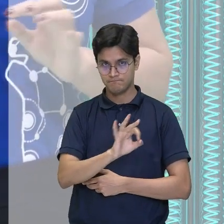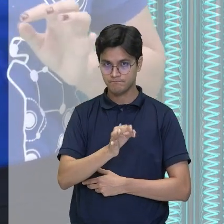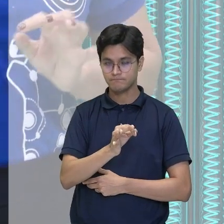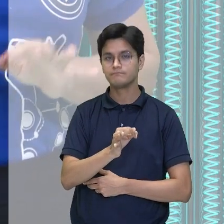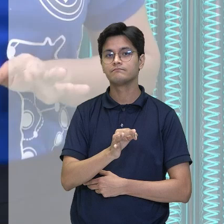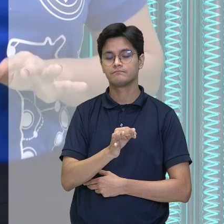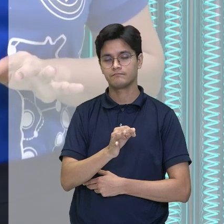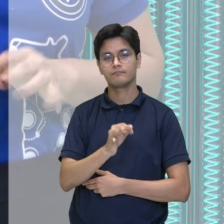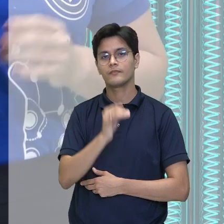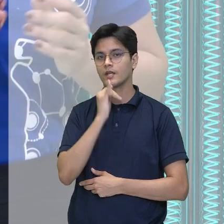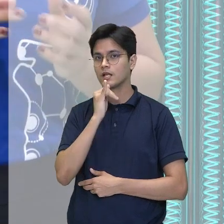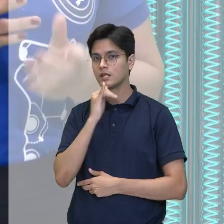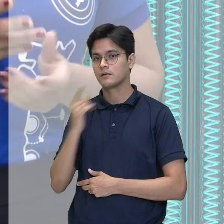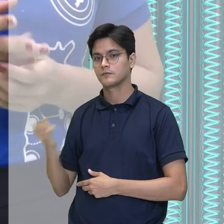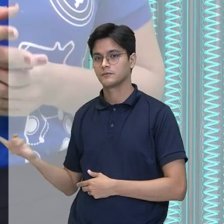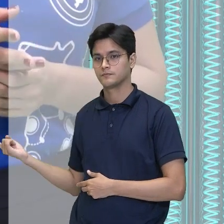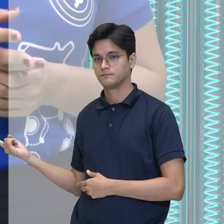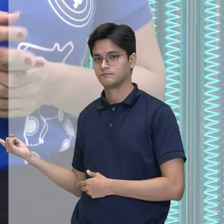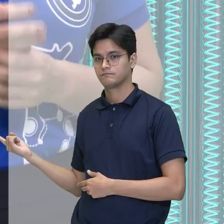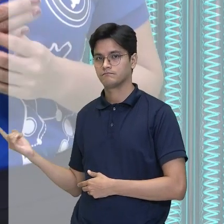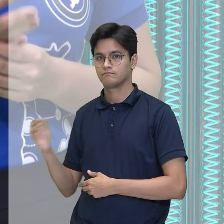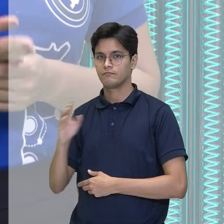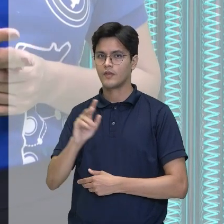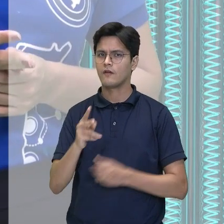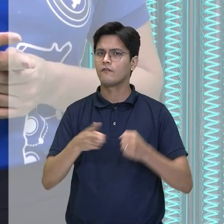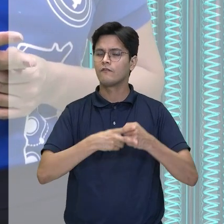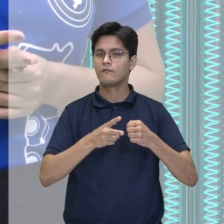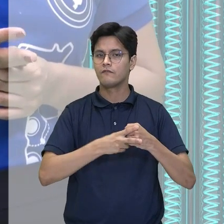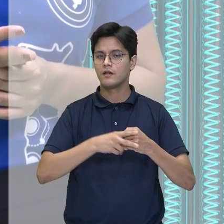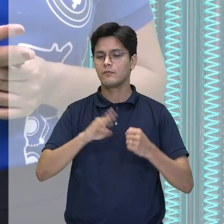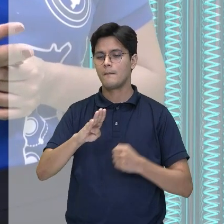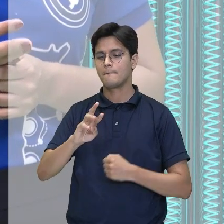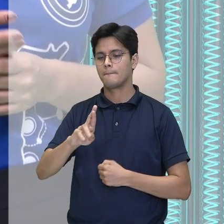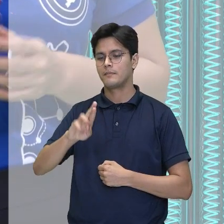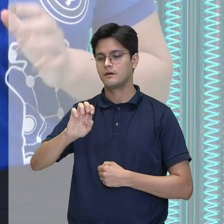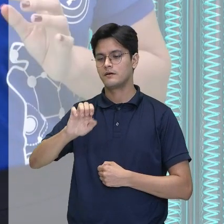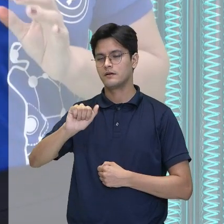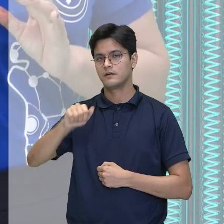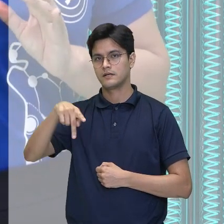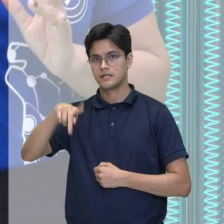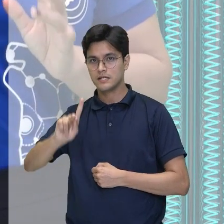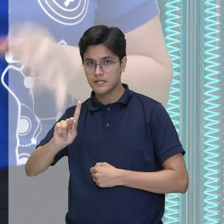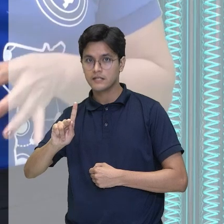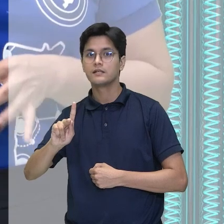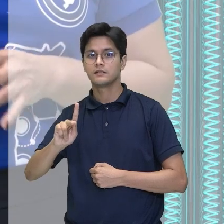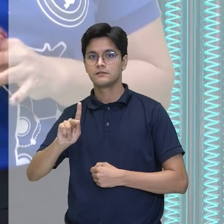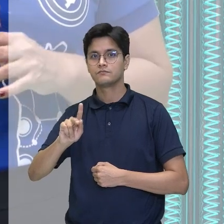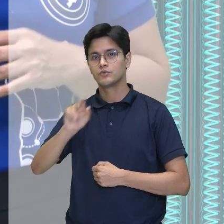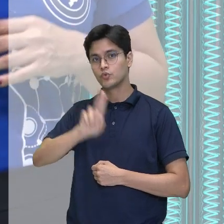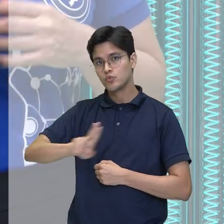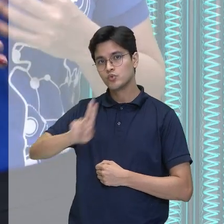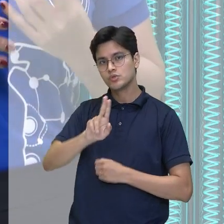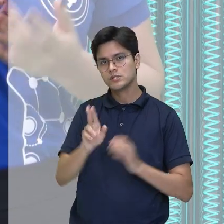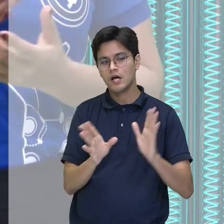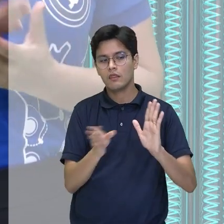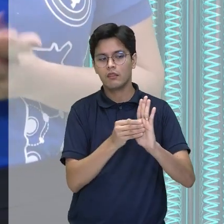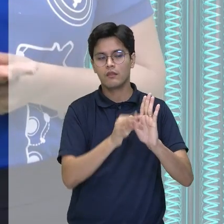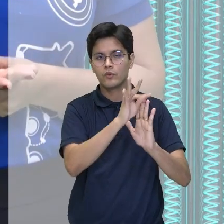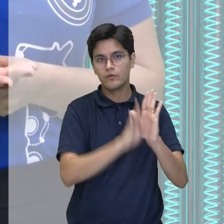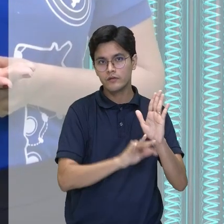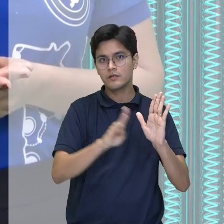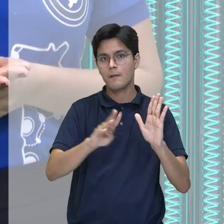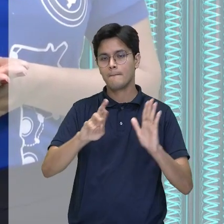down. Qual é o verbo aqui? Break, break, tá bom? E aí o verbo break recebeu